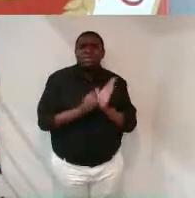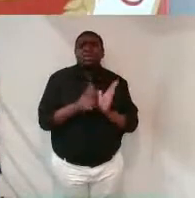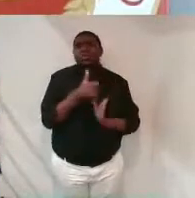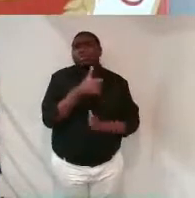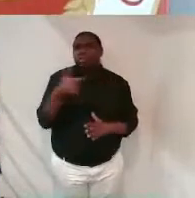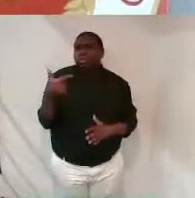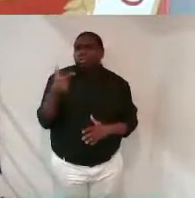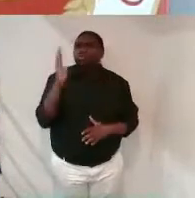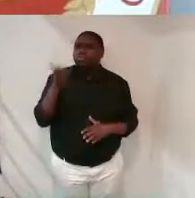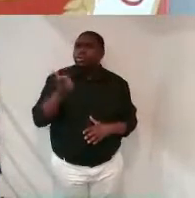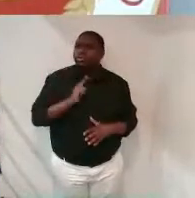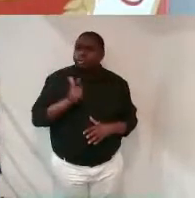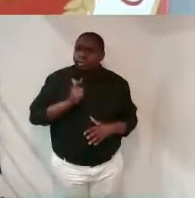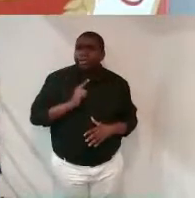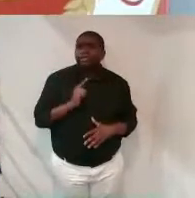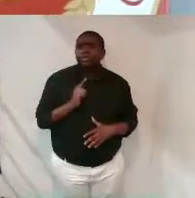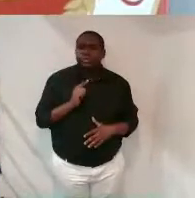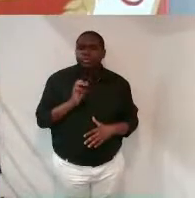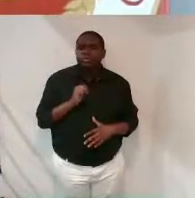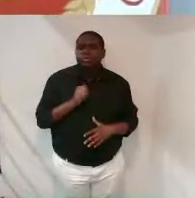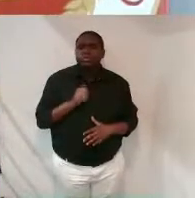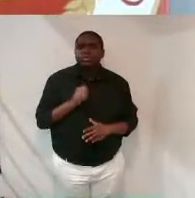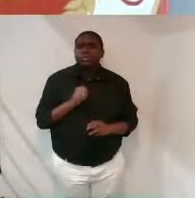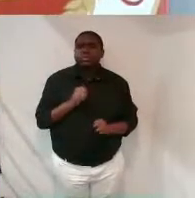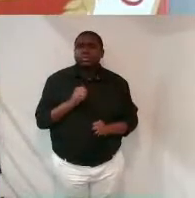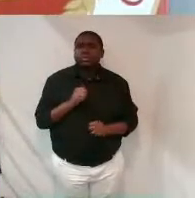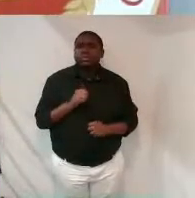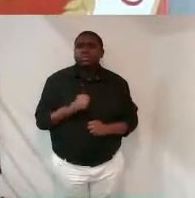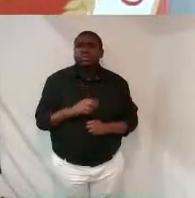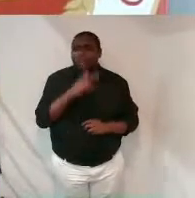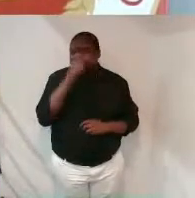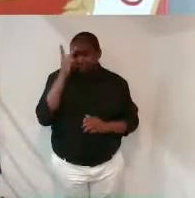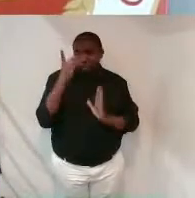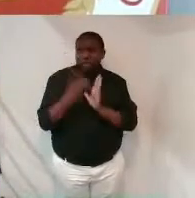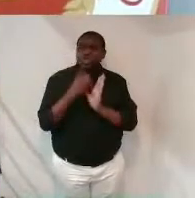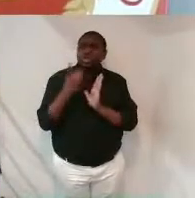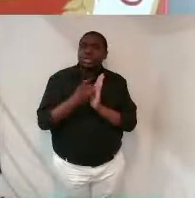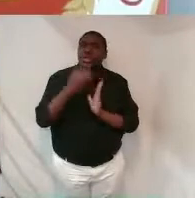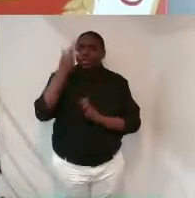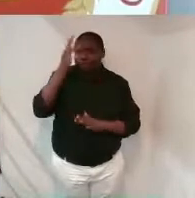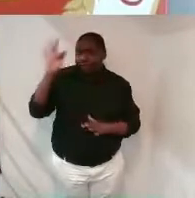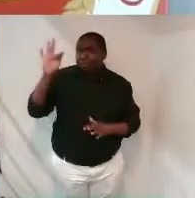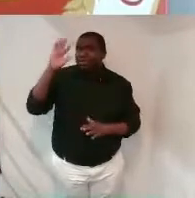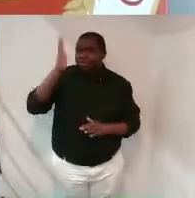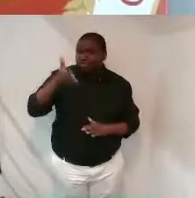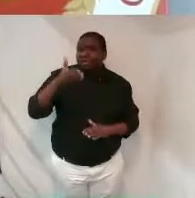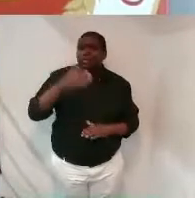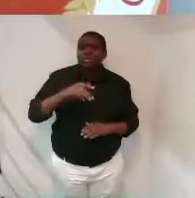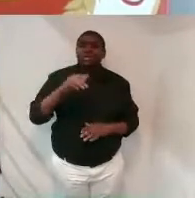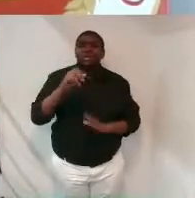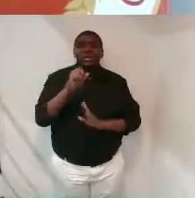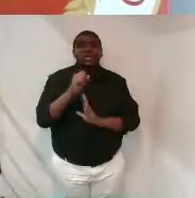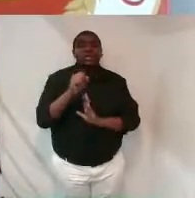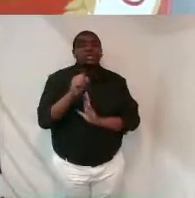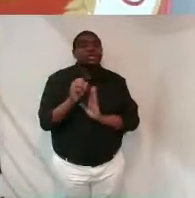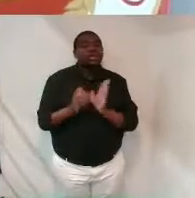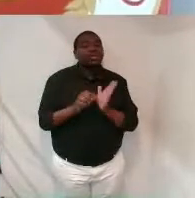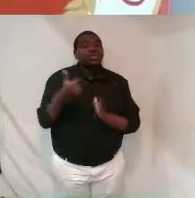já registros em dicionários na França da categoria. No século